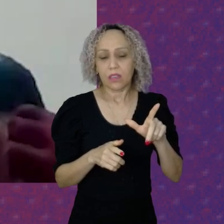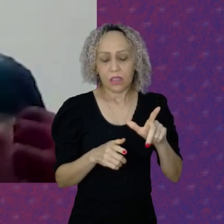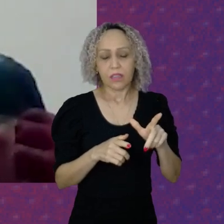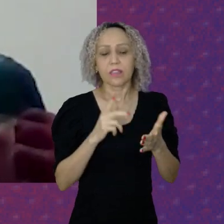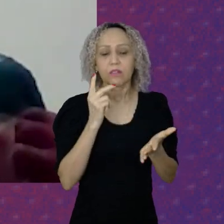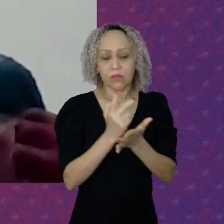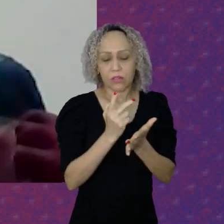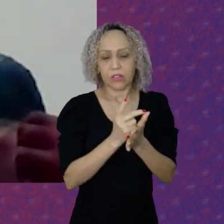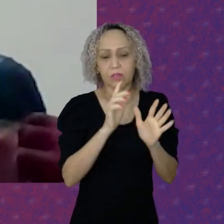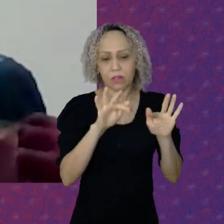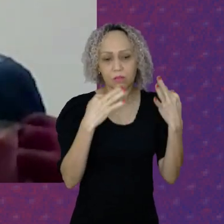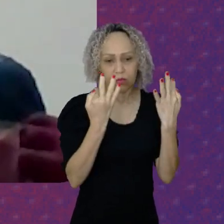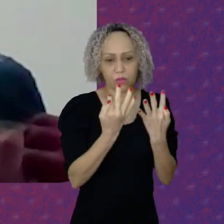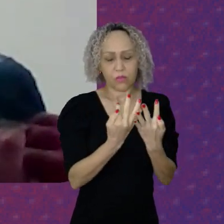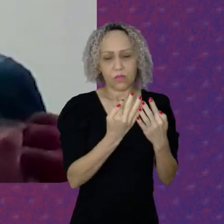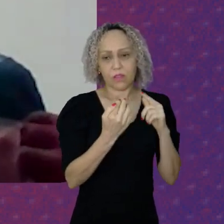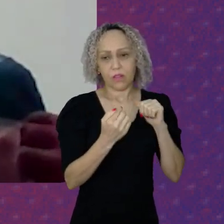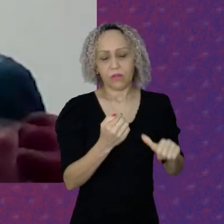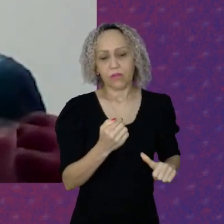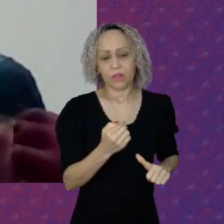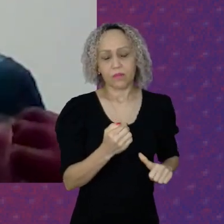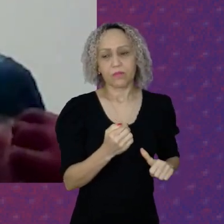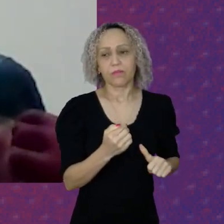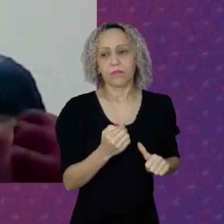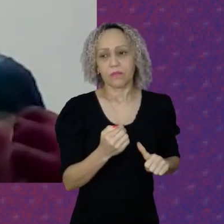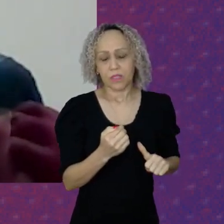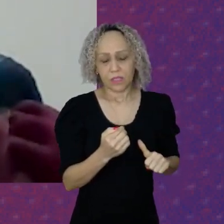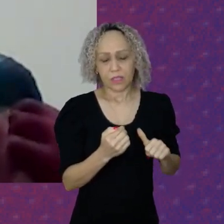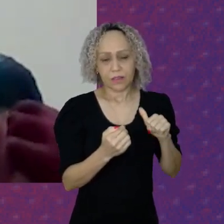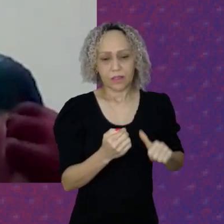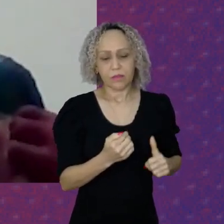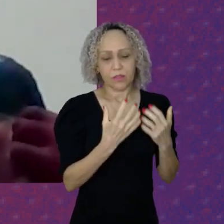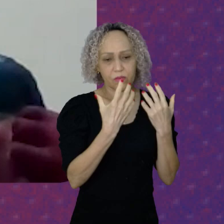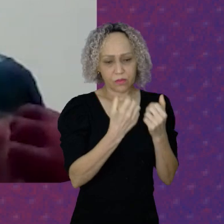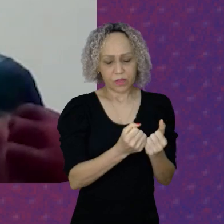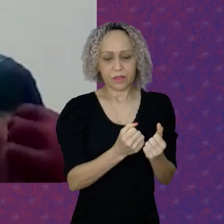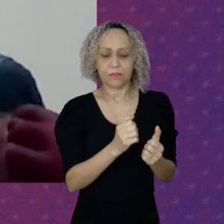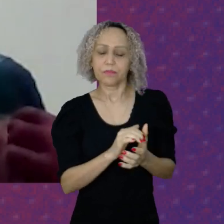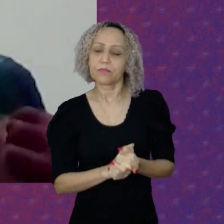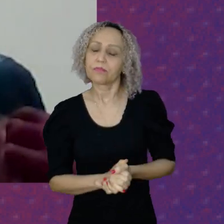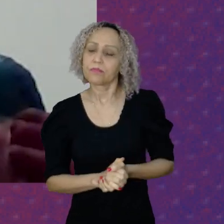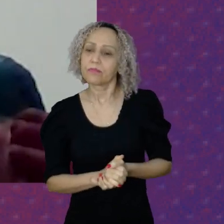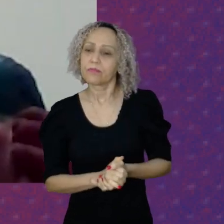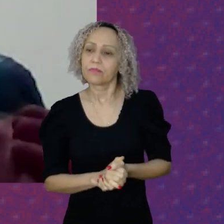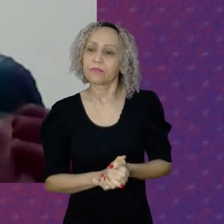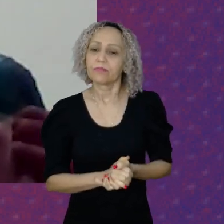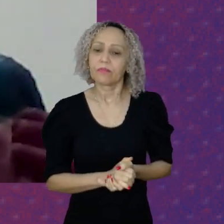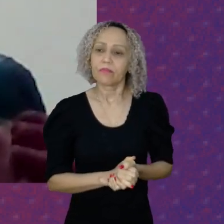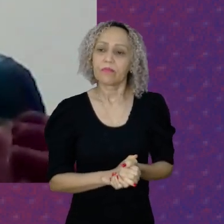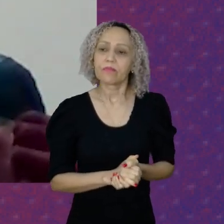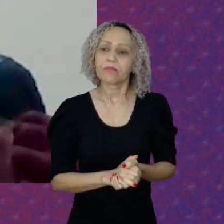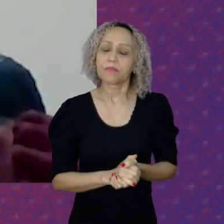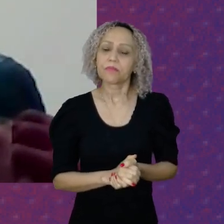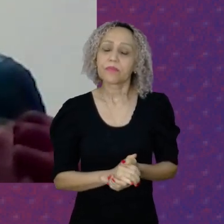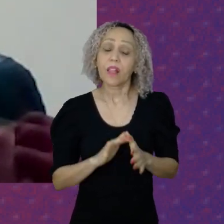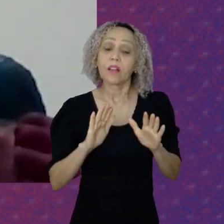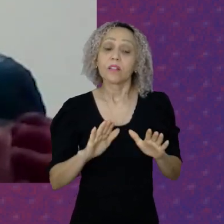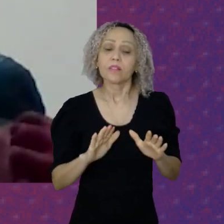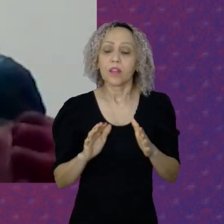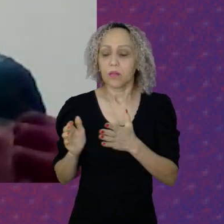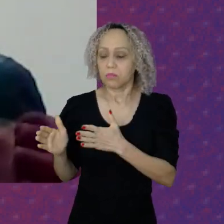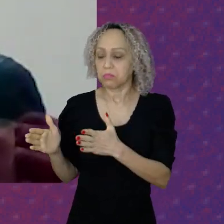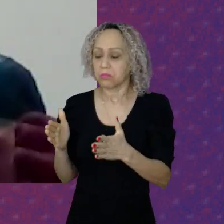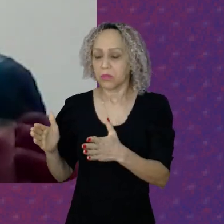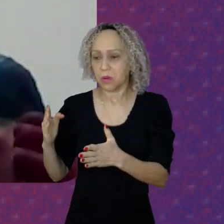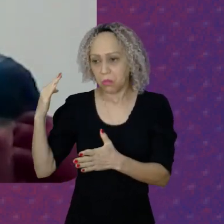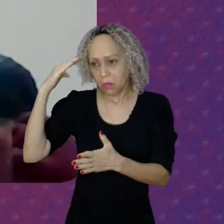programa Bolsa Família. Durante o último governo, o governo do presidente Jair Bolsonaro, nós tivemos uma